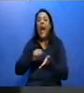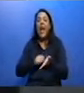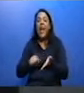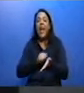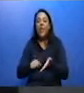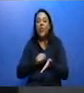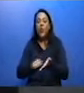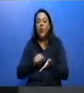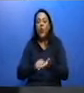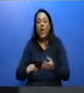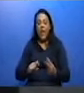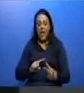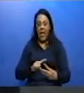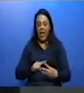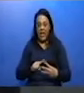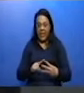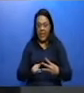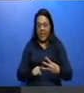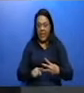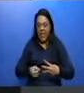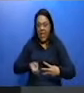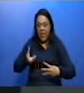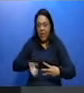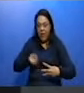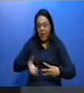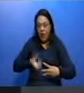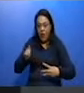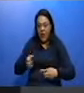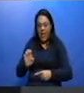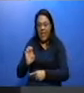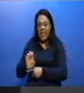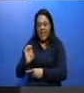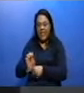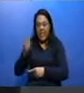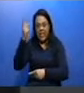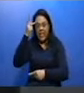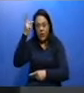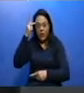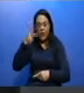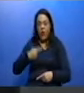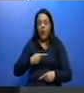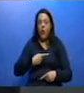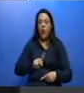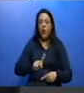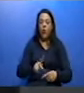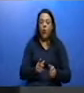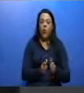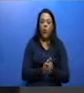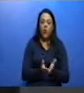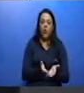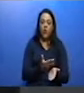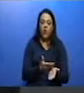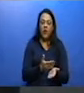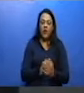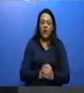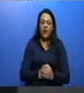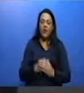informações sobre o estado de São Paulo no seu caderno e mandar para a professora.